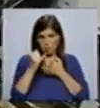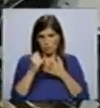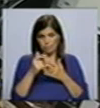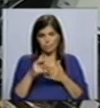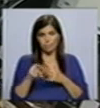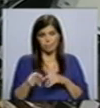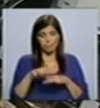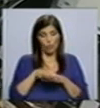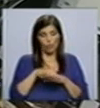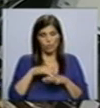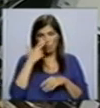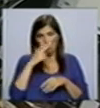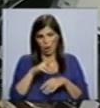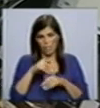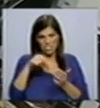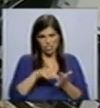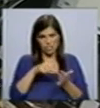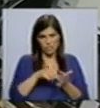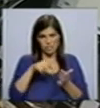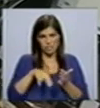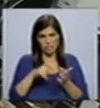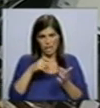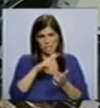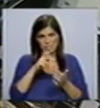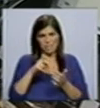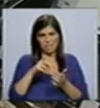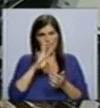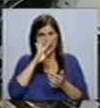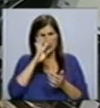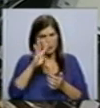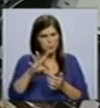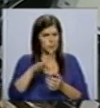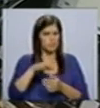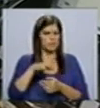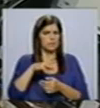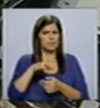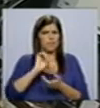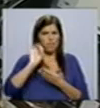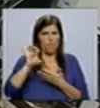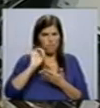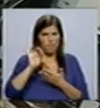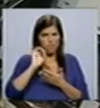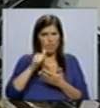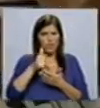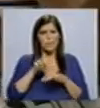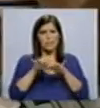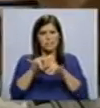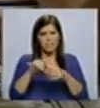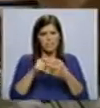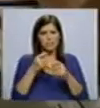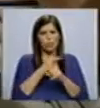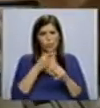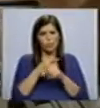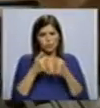NASA, tinha que eliminar também não só os odores, mas também as bactérias e todos esses componentes nocivos ao